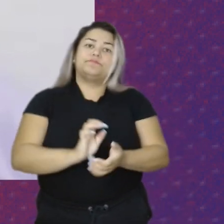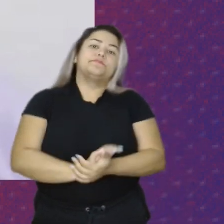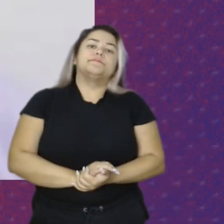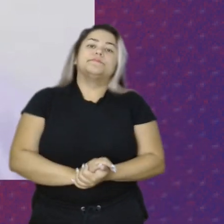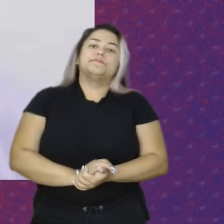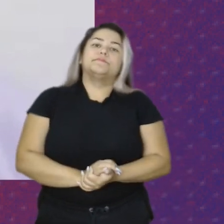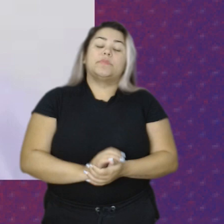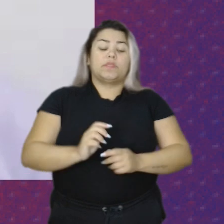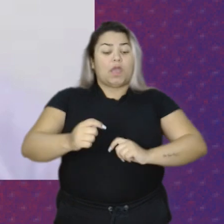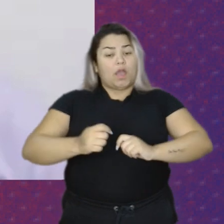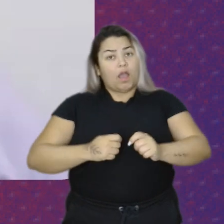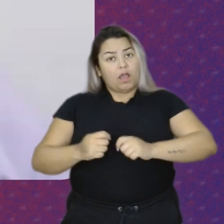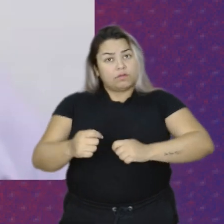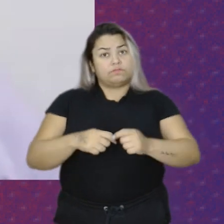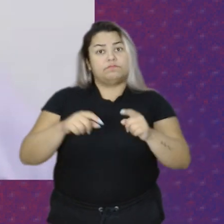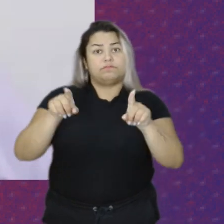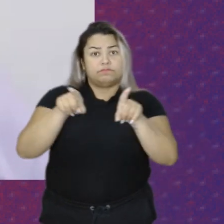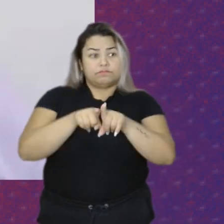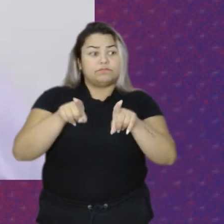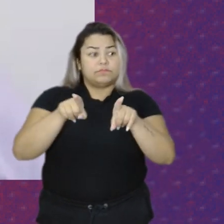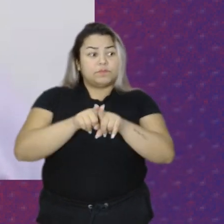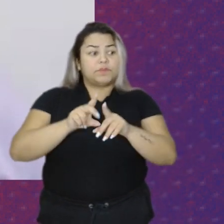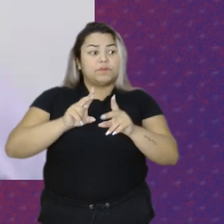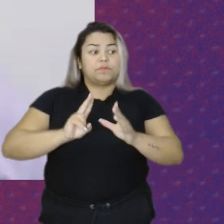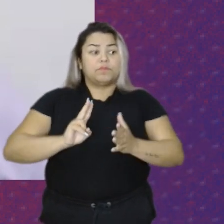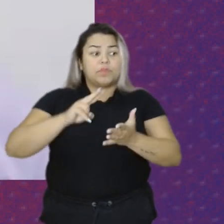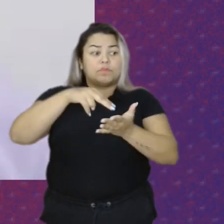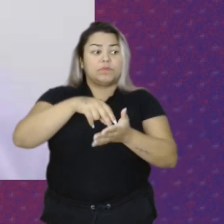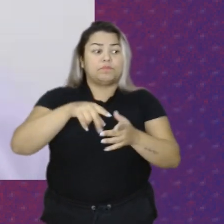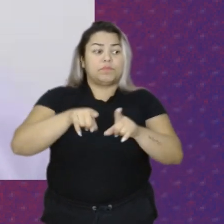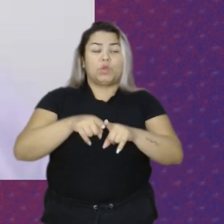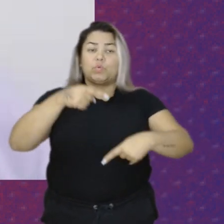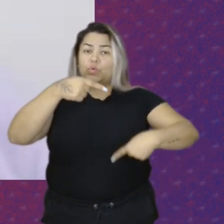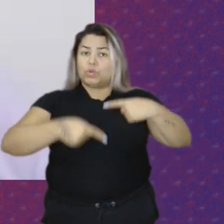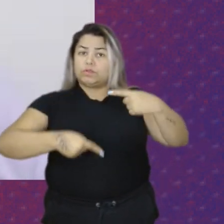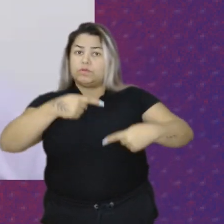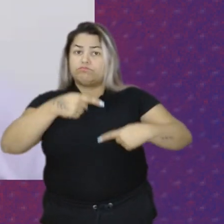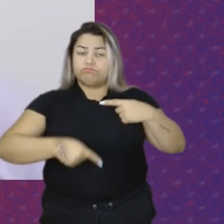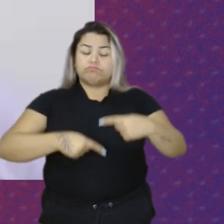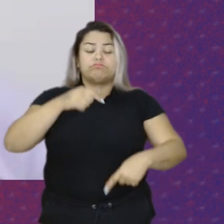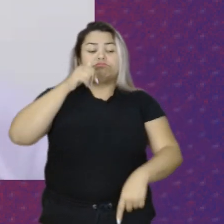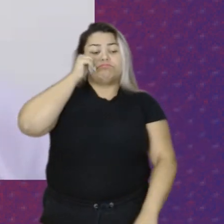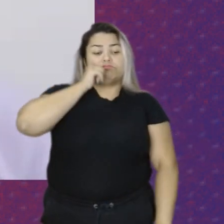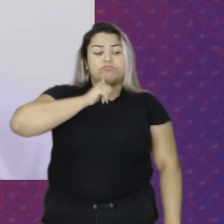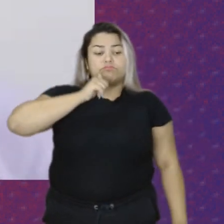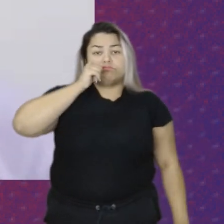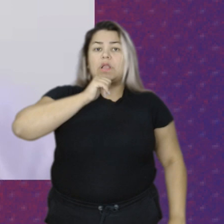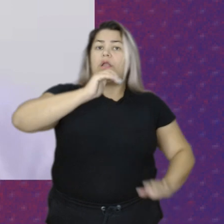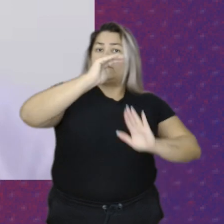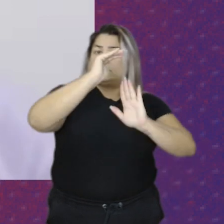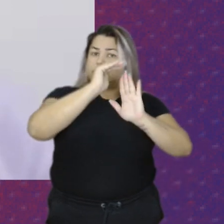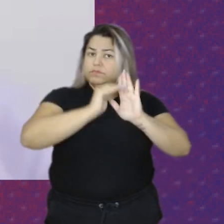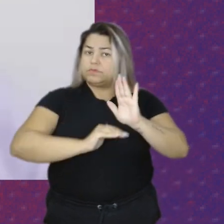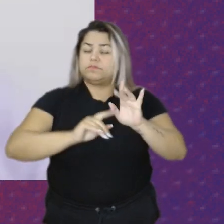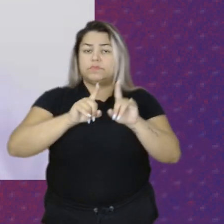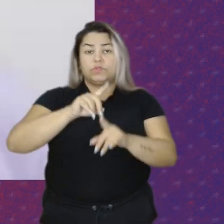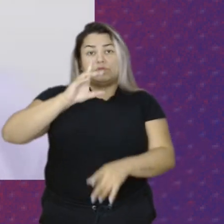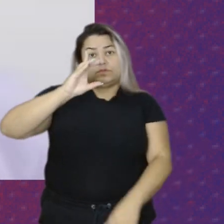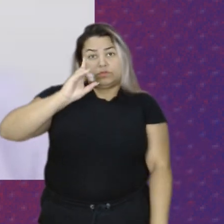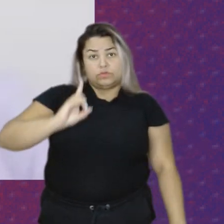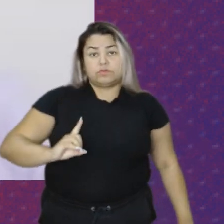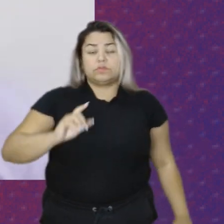essa articulação é para manter o debate feminista, a pauta dos direitos